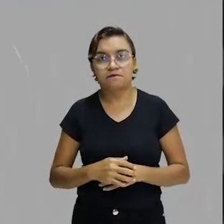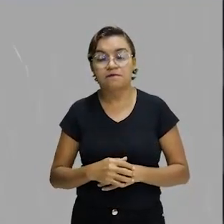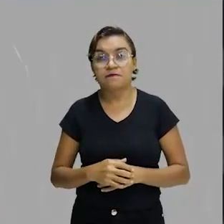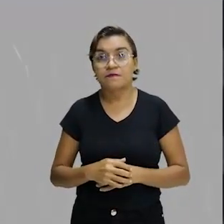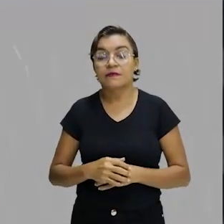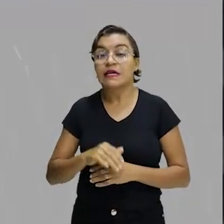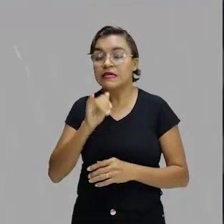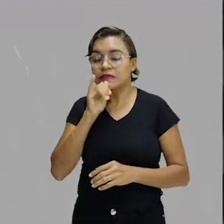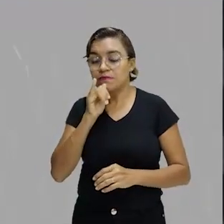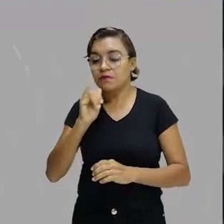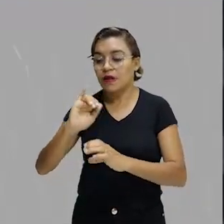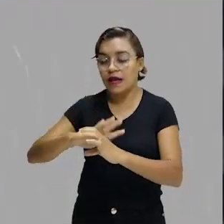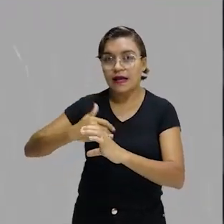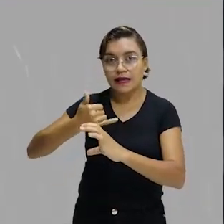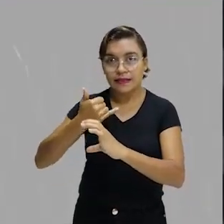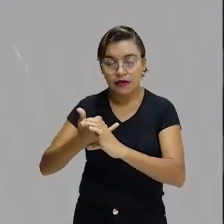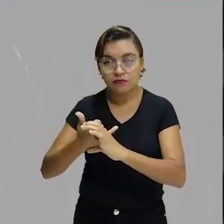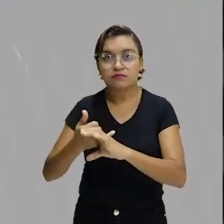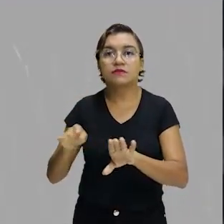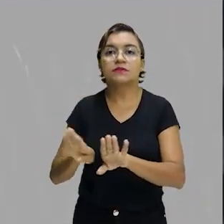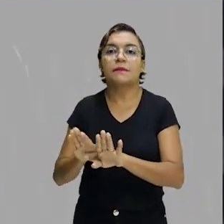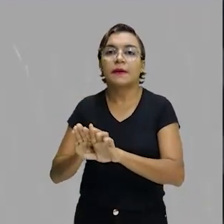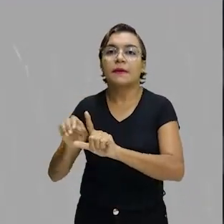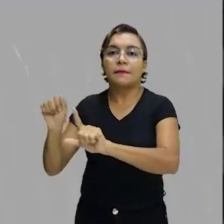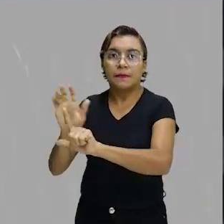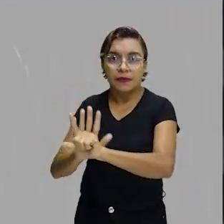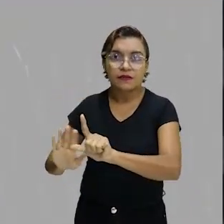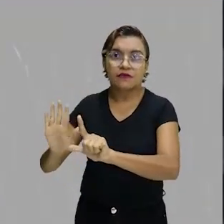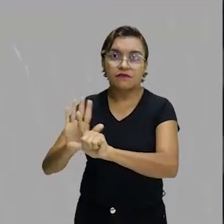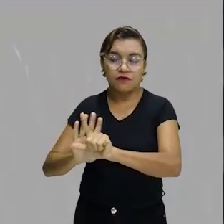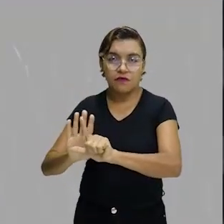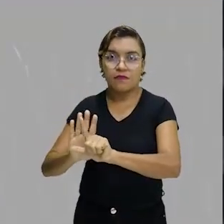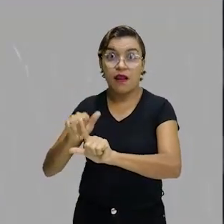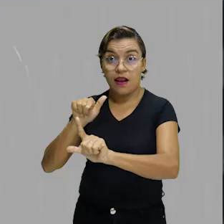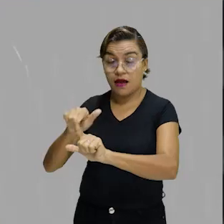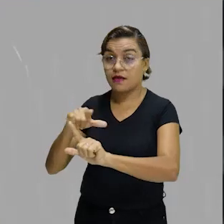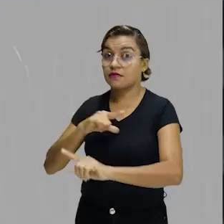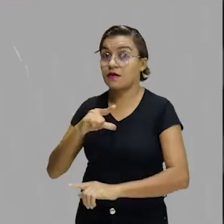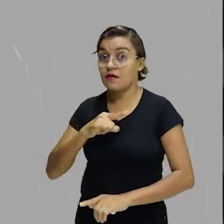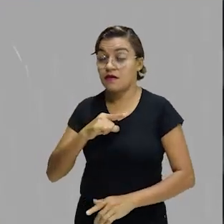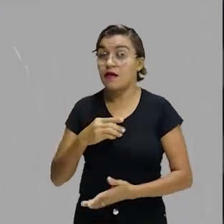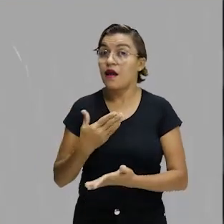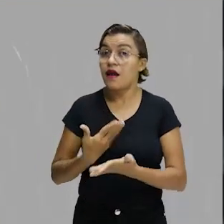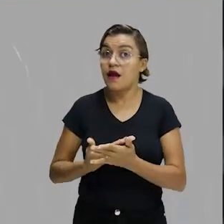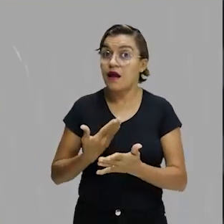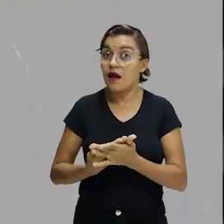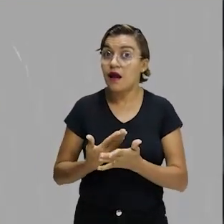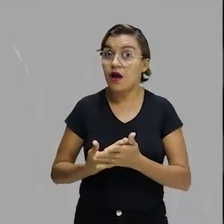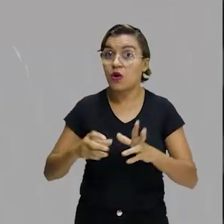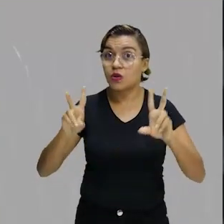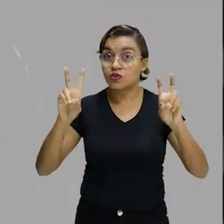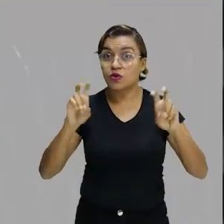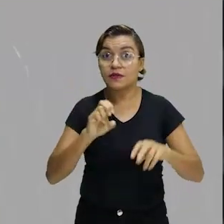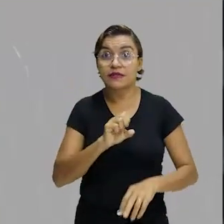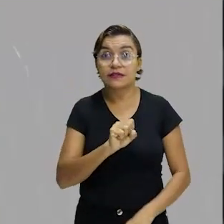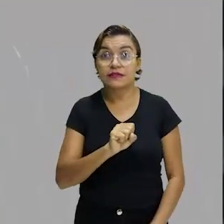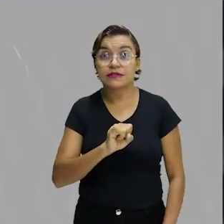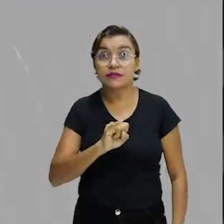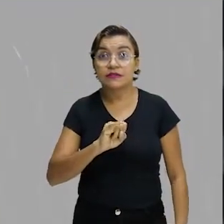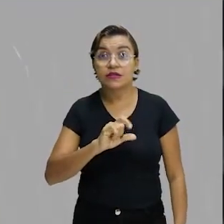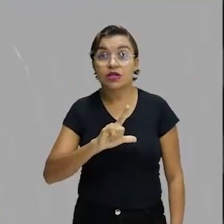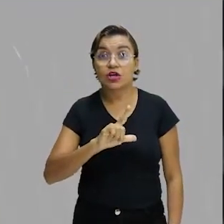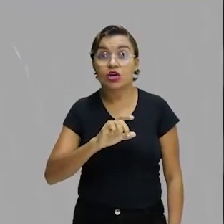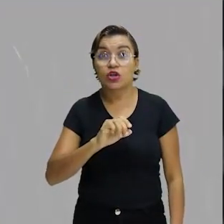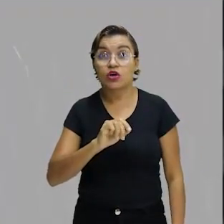nossa plataforma, no nosso trabalho, nós já temos aula sobre o silogismo e suas regras,